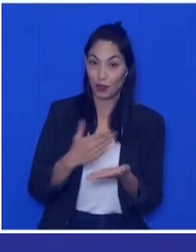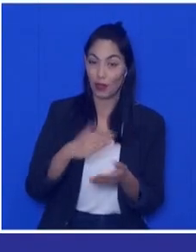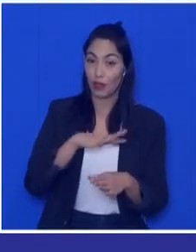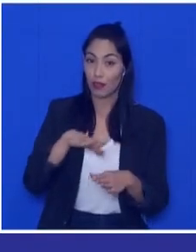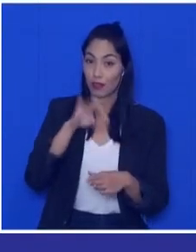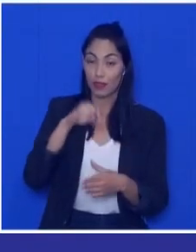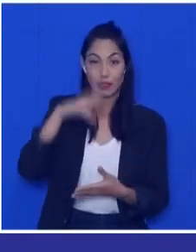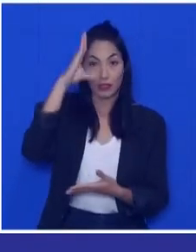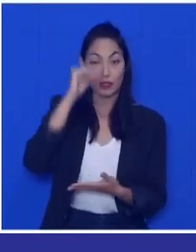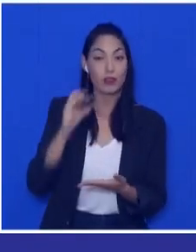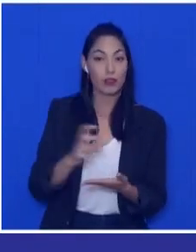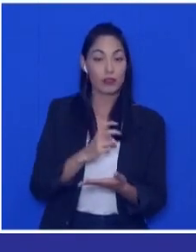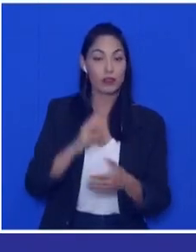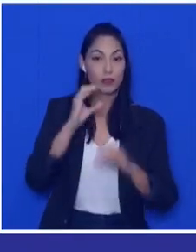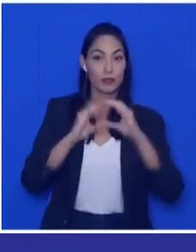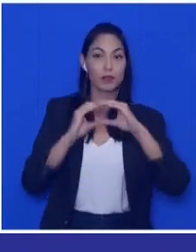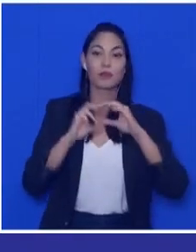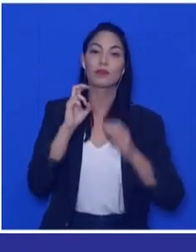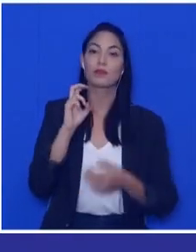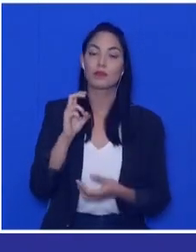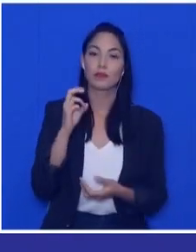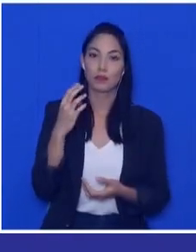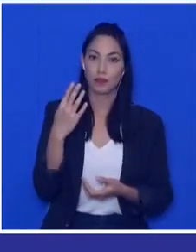ar o sorteio desta noite daqui, né? O concurso